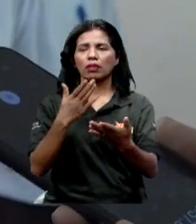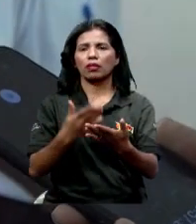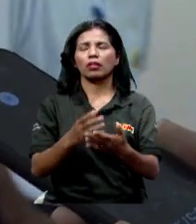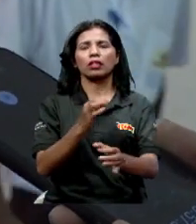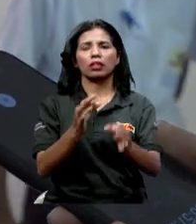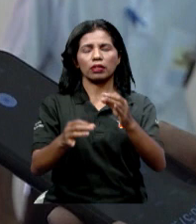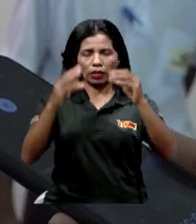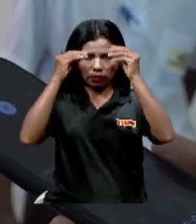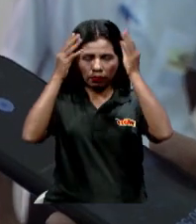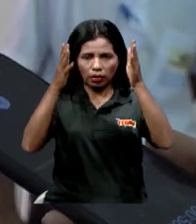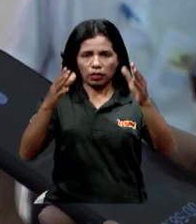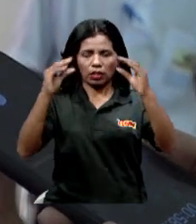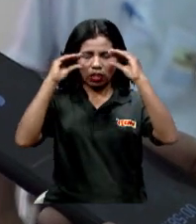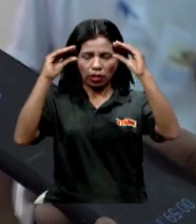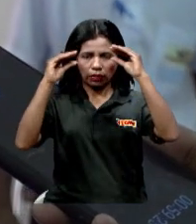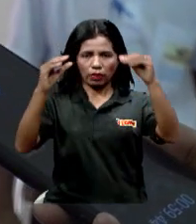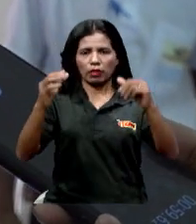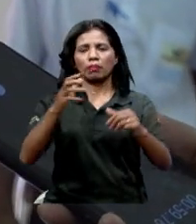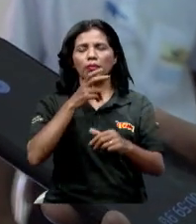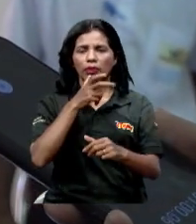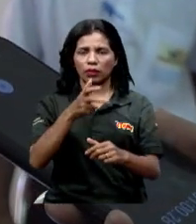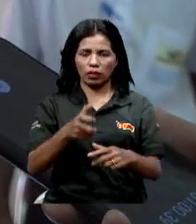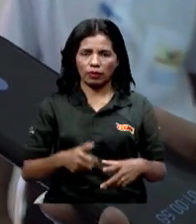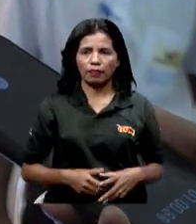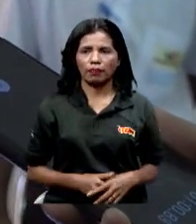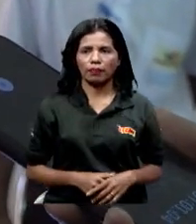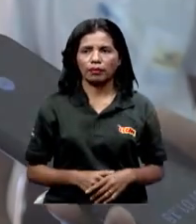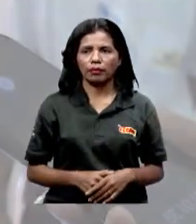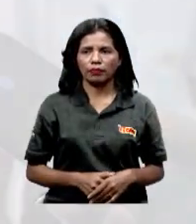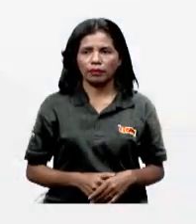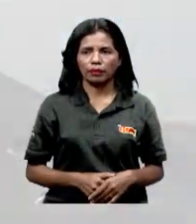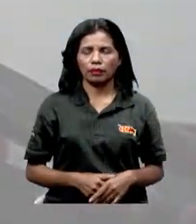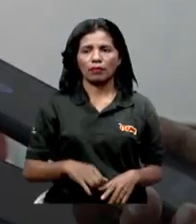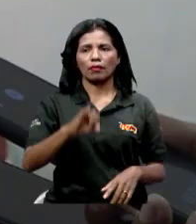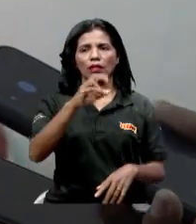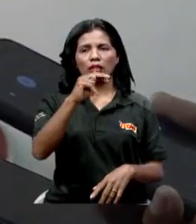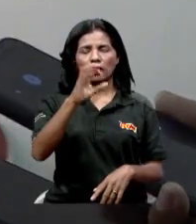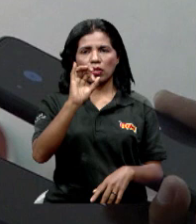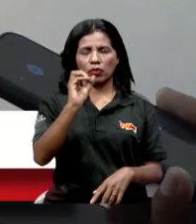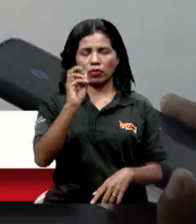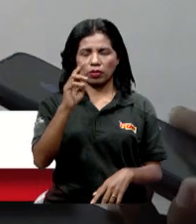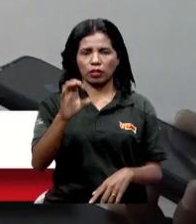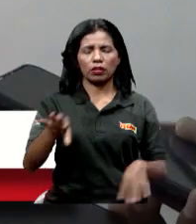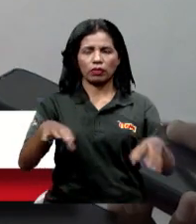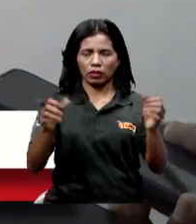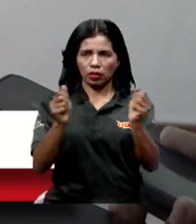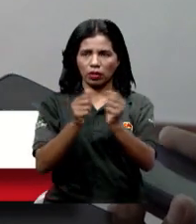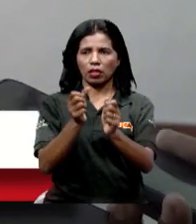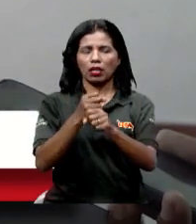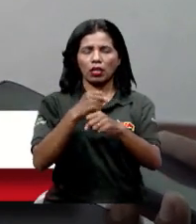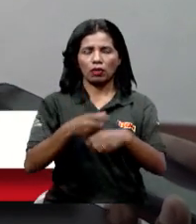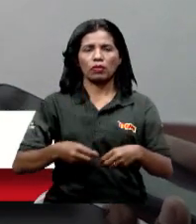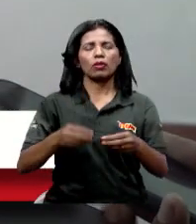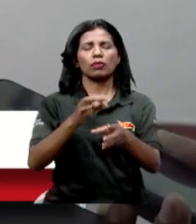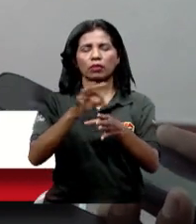que professor sir hanor em português. Em Fordepe, lihusi cooperação oi, halo formação